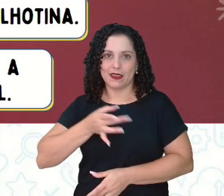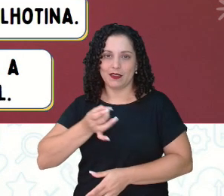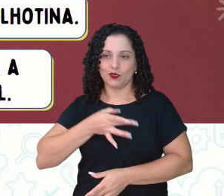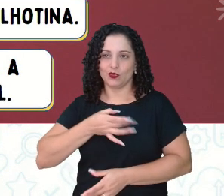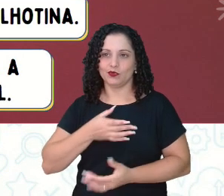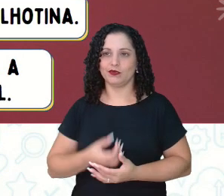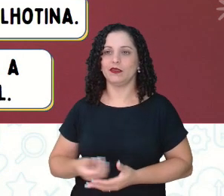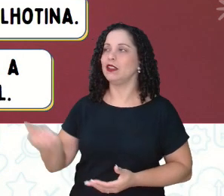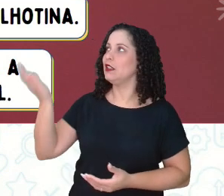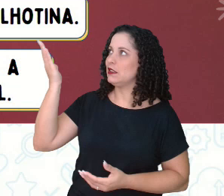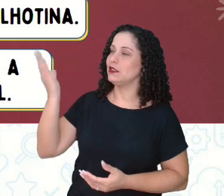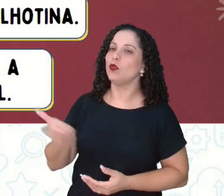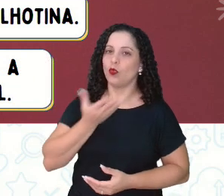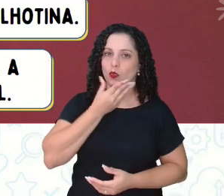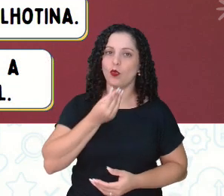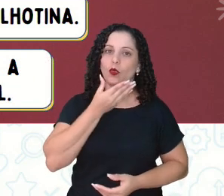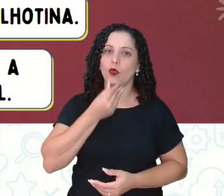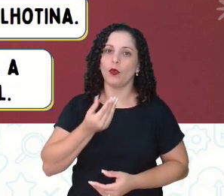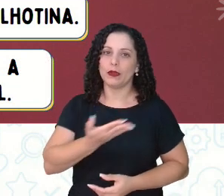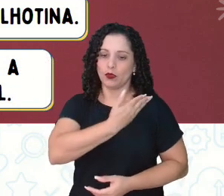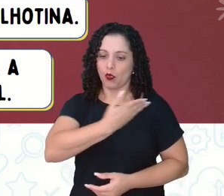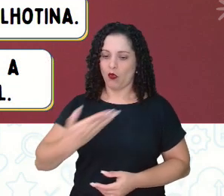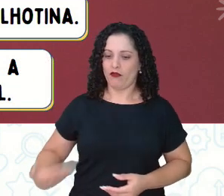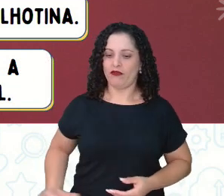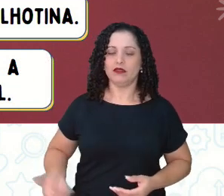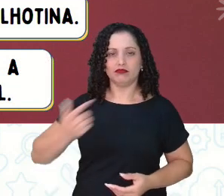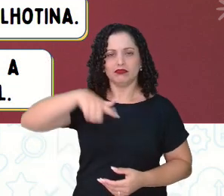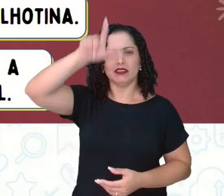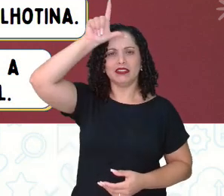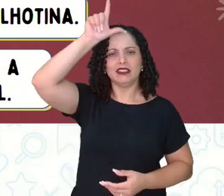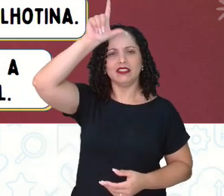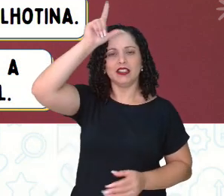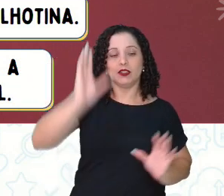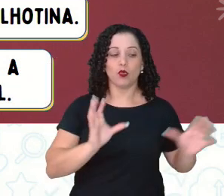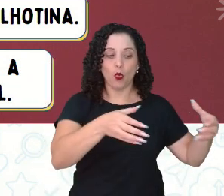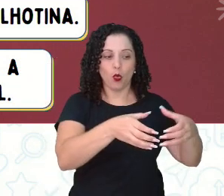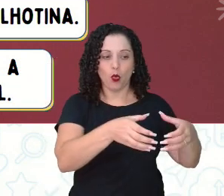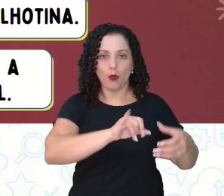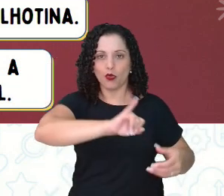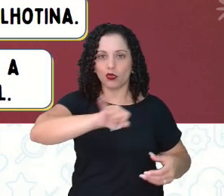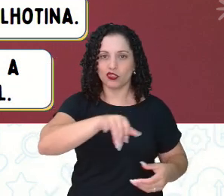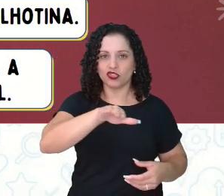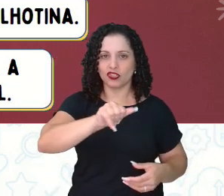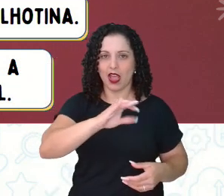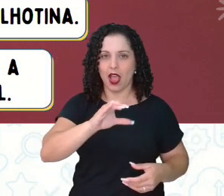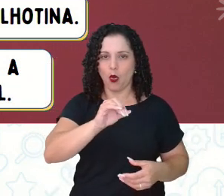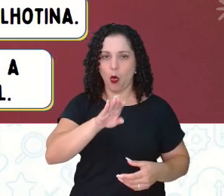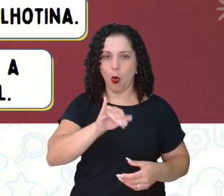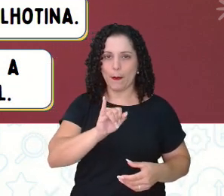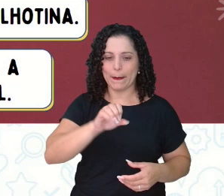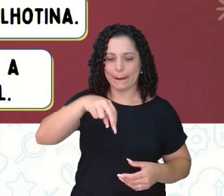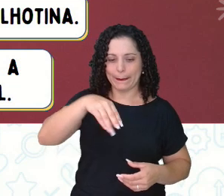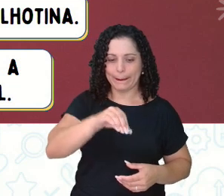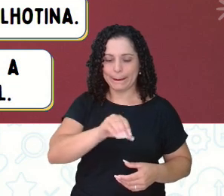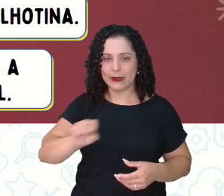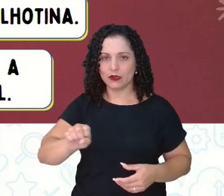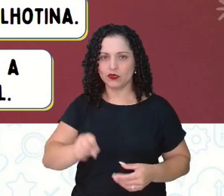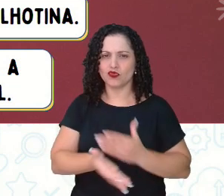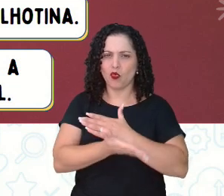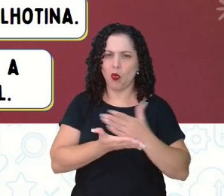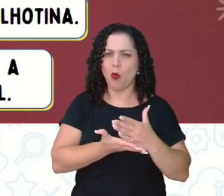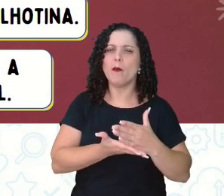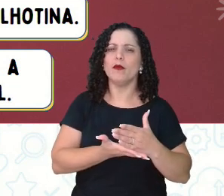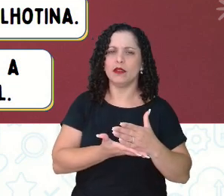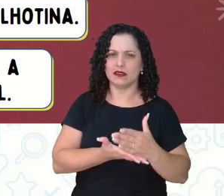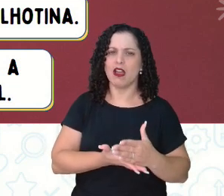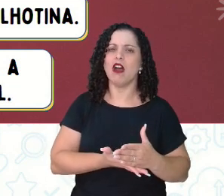Robespierre assume o comando do governo revolucionário, os jacobinos assumem o poder de um país à beira de um colapso. Então,